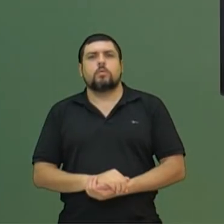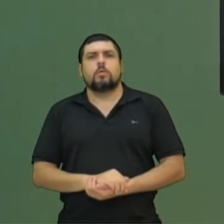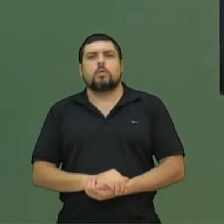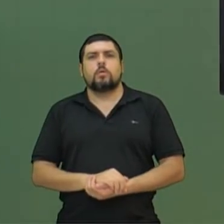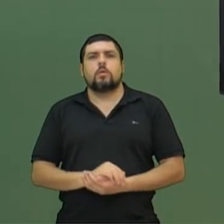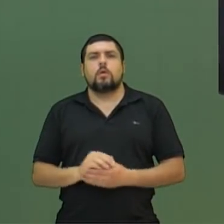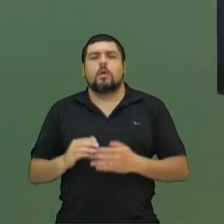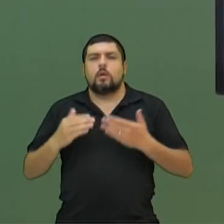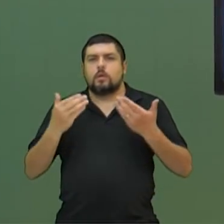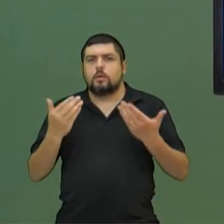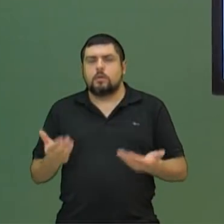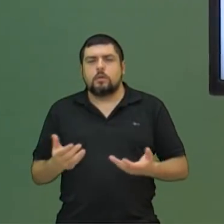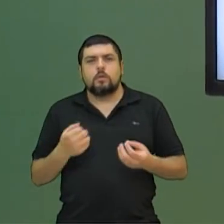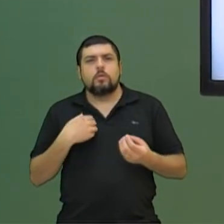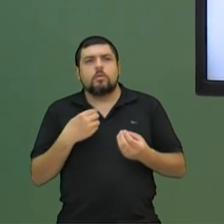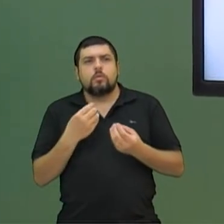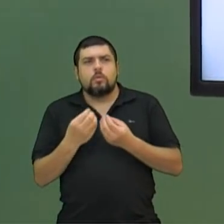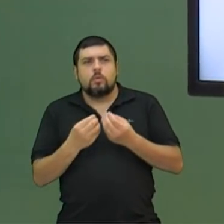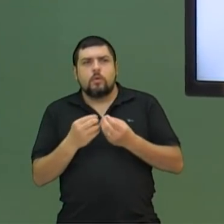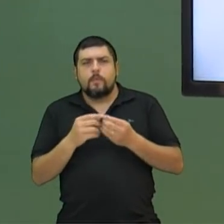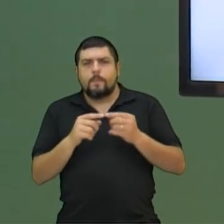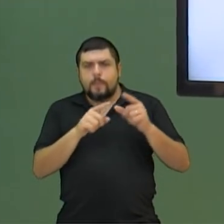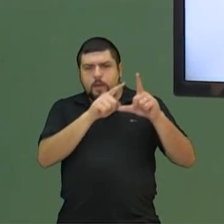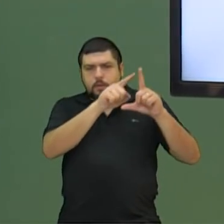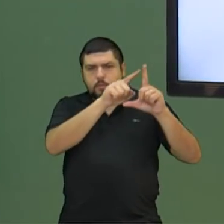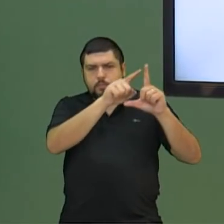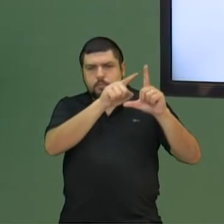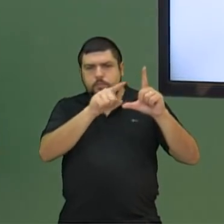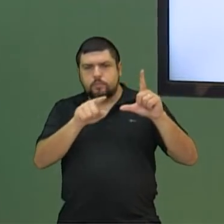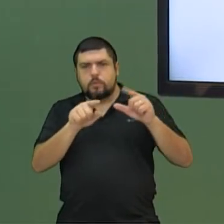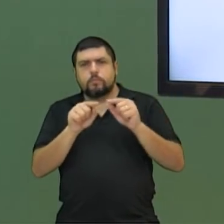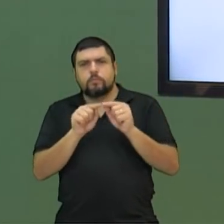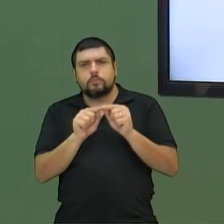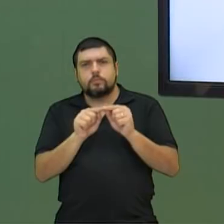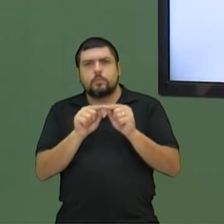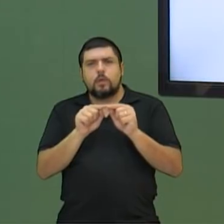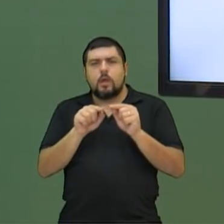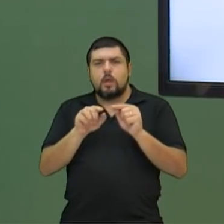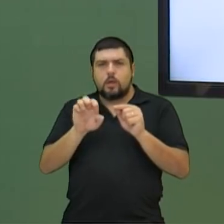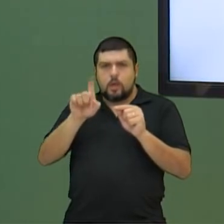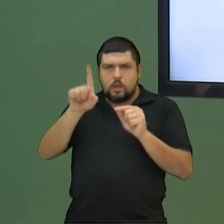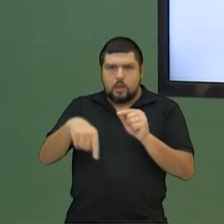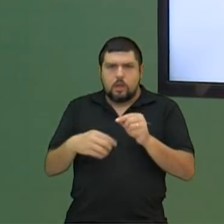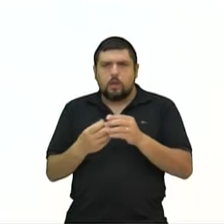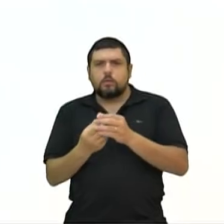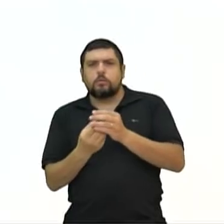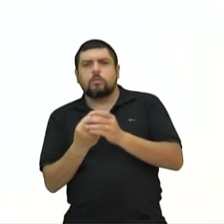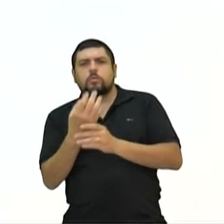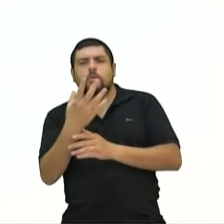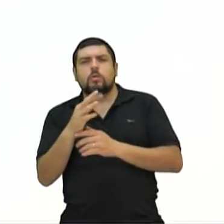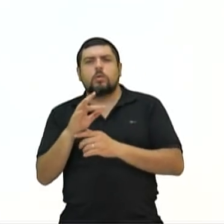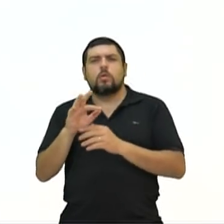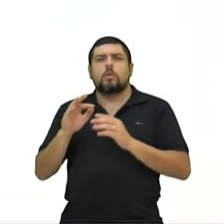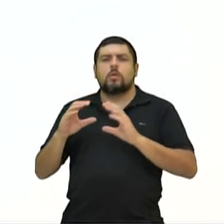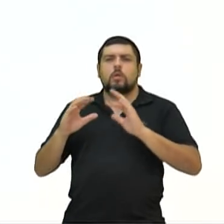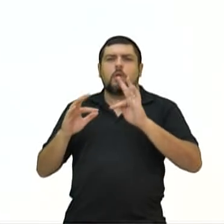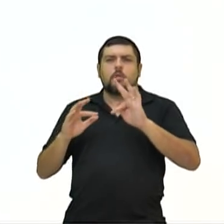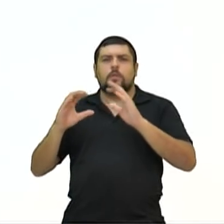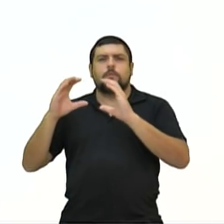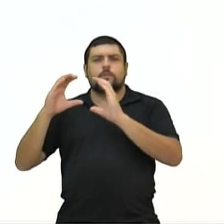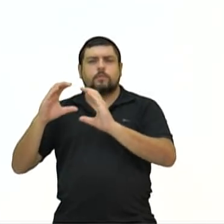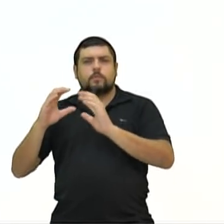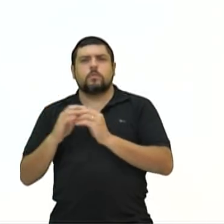está exatamente onde é a origem da função modular. Então, eu preciso fazer o quê? Eu preciso